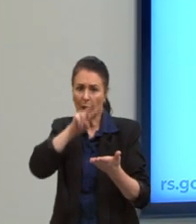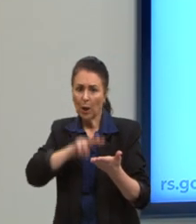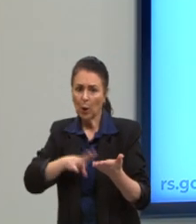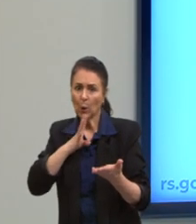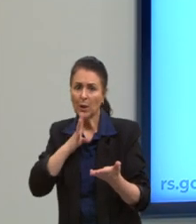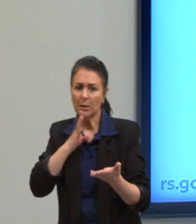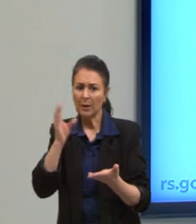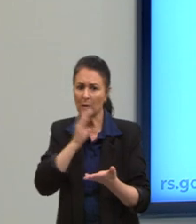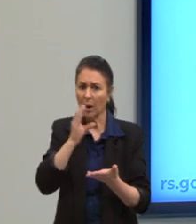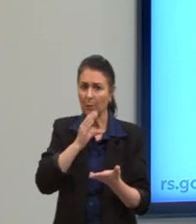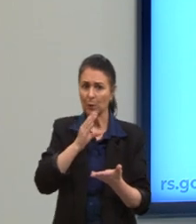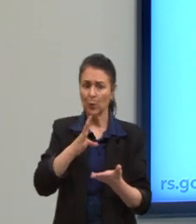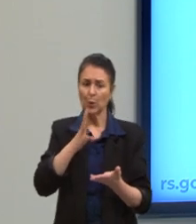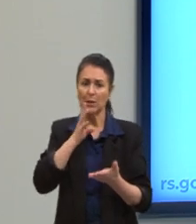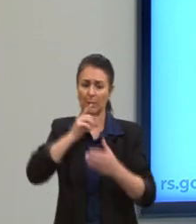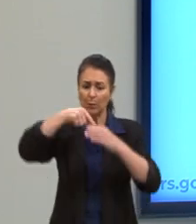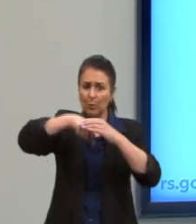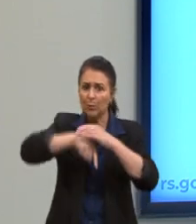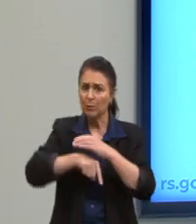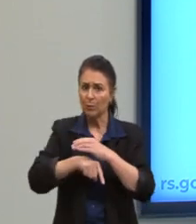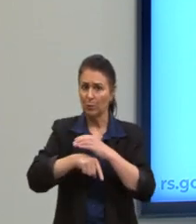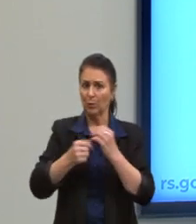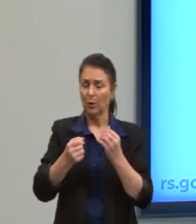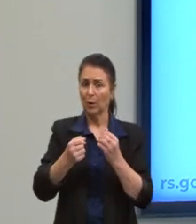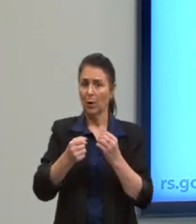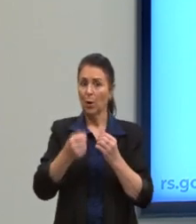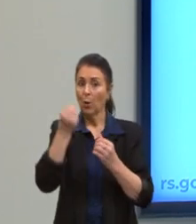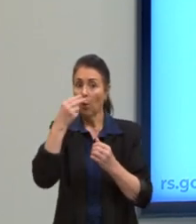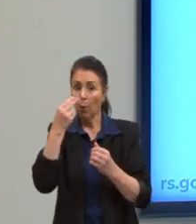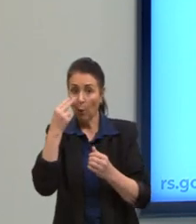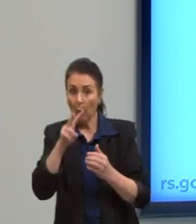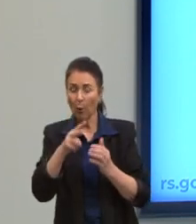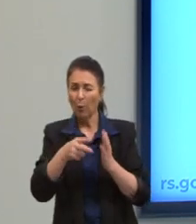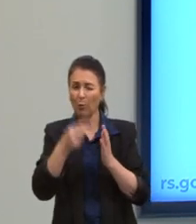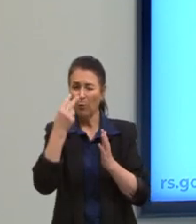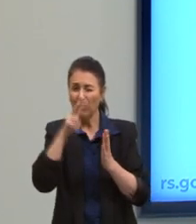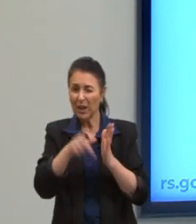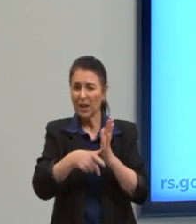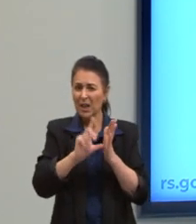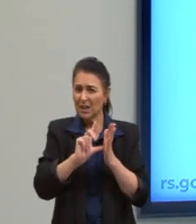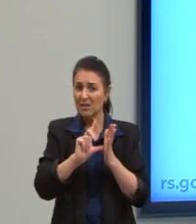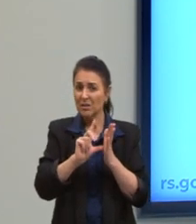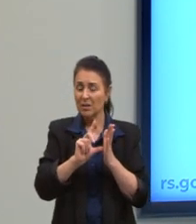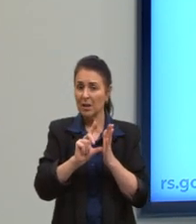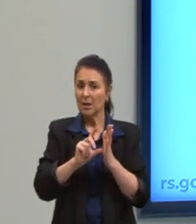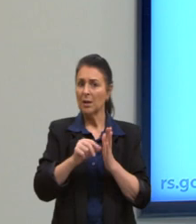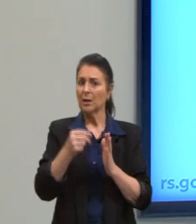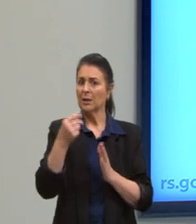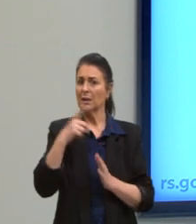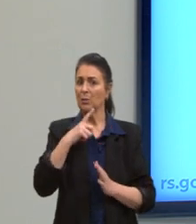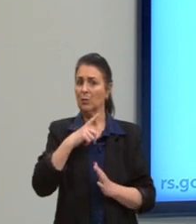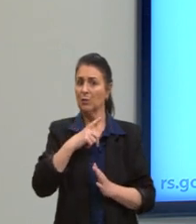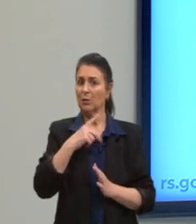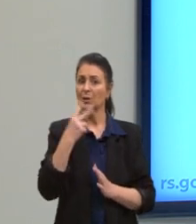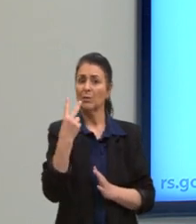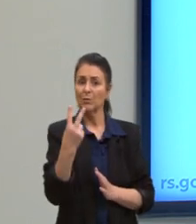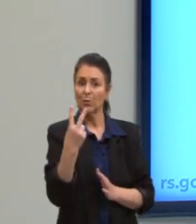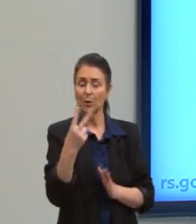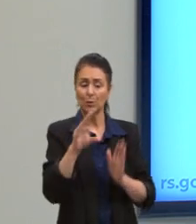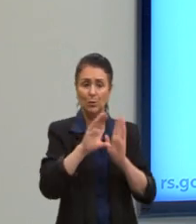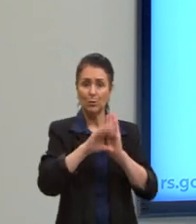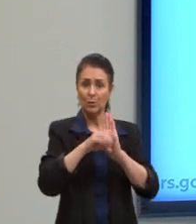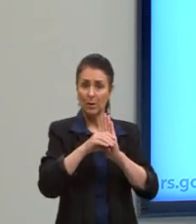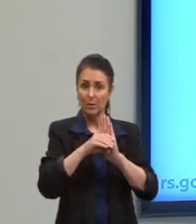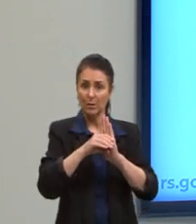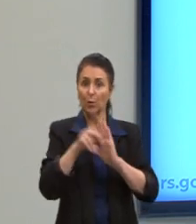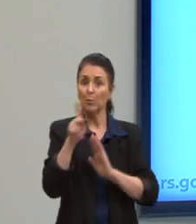temos dois conceitos dois conceitos juntos né eu coloquei os dois conceitos e coloquei frases em inglês e vou traduzir